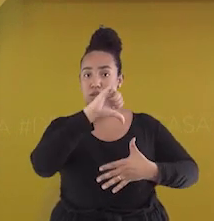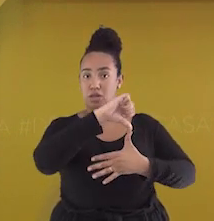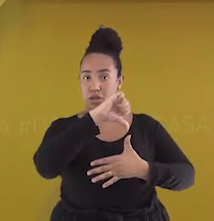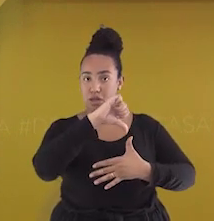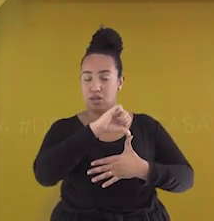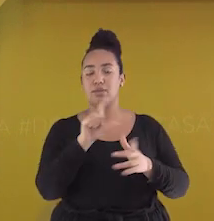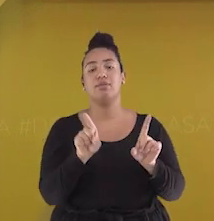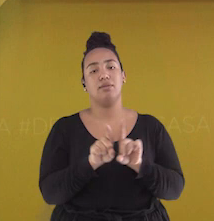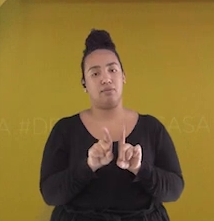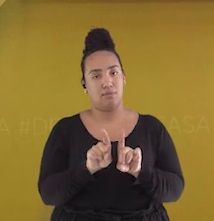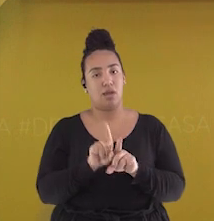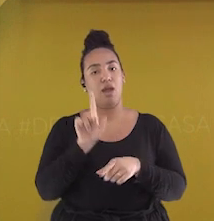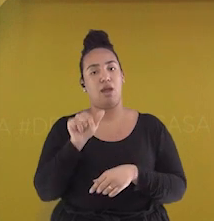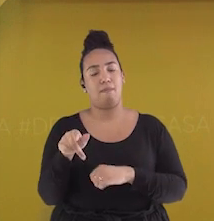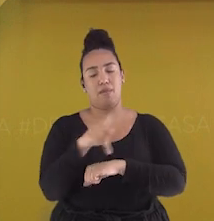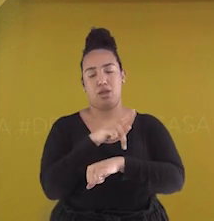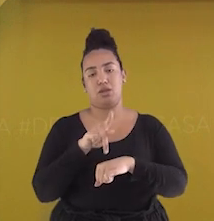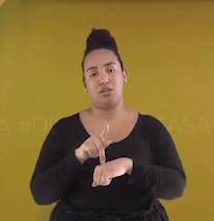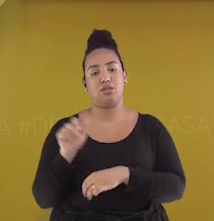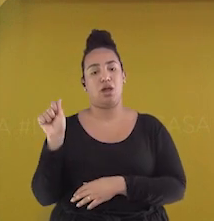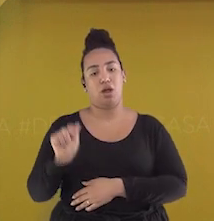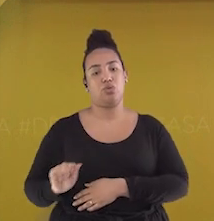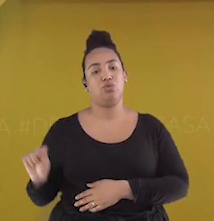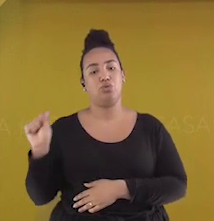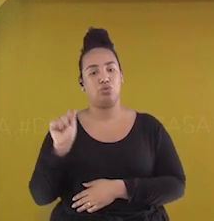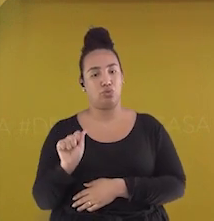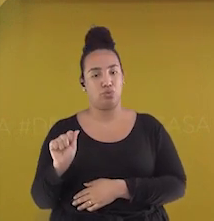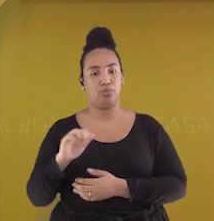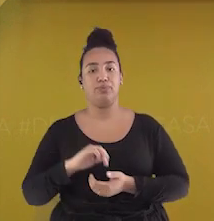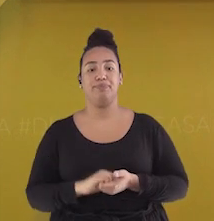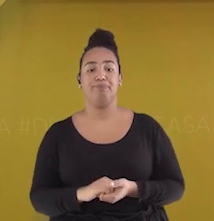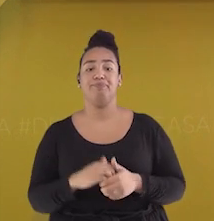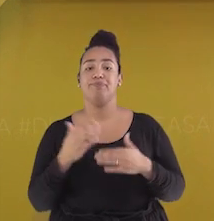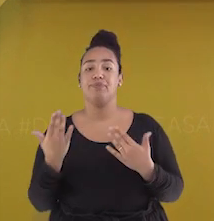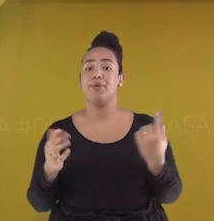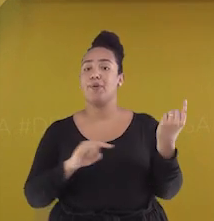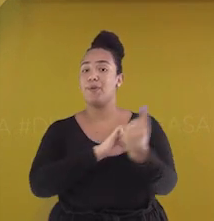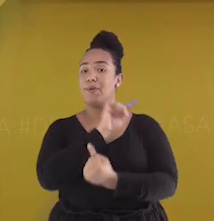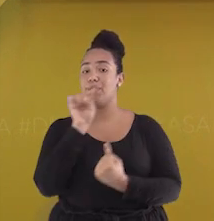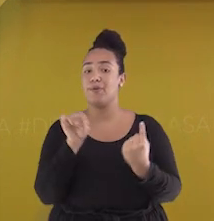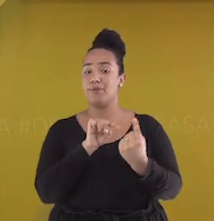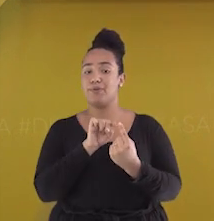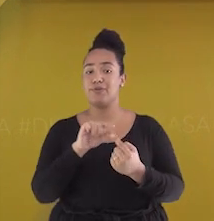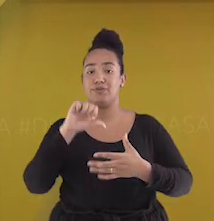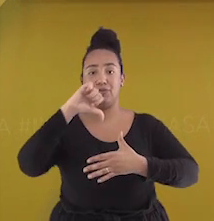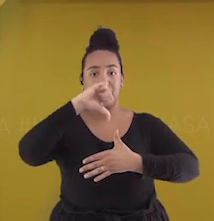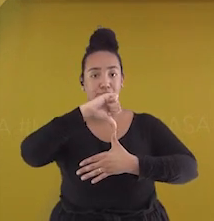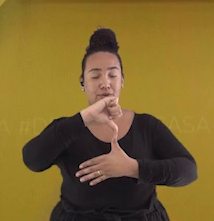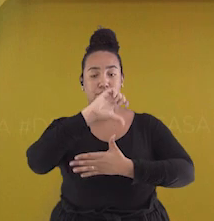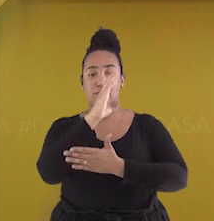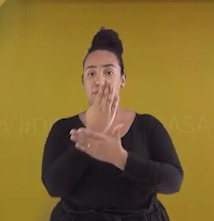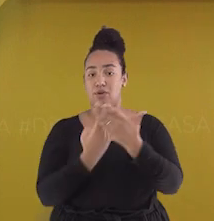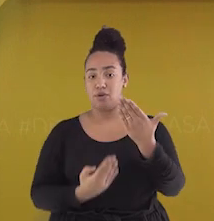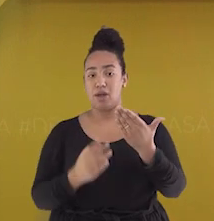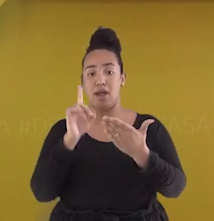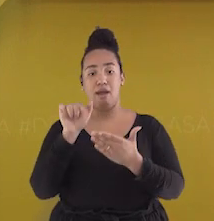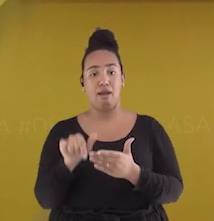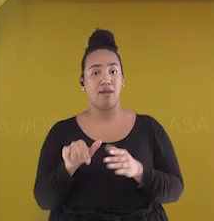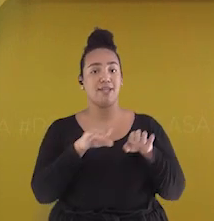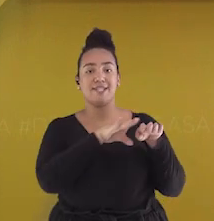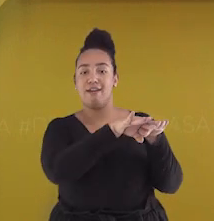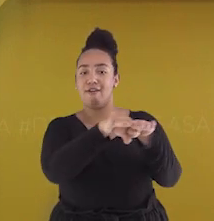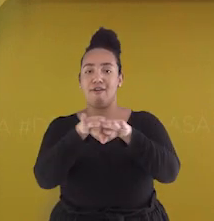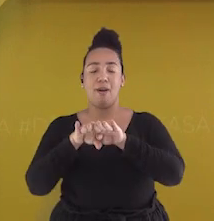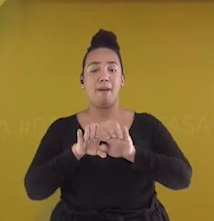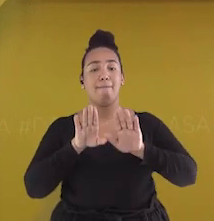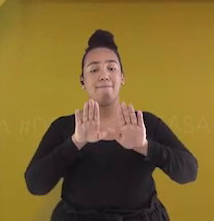de países associados. O sonho do Mercosul é ser um mercado comum, porém